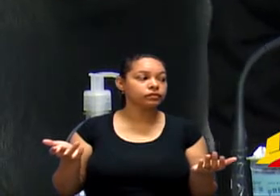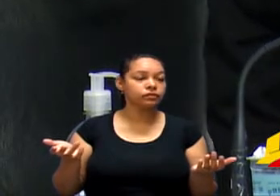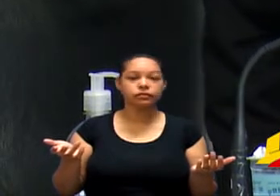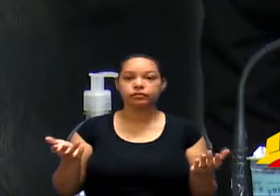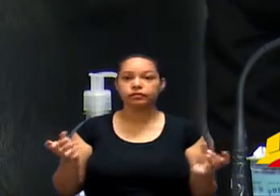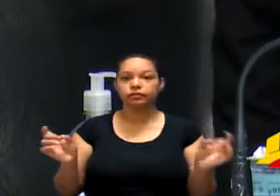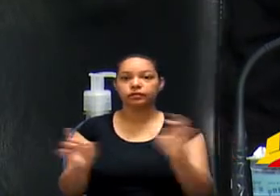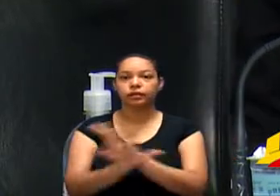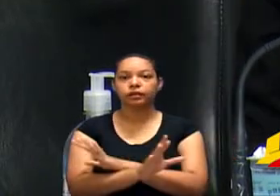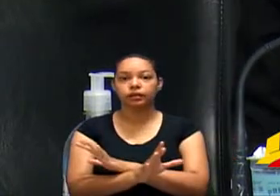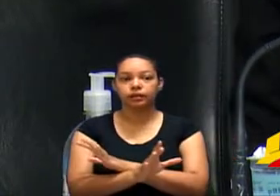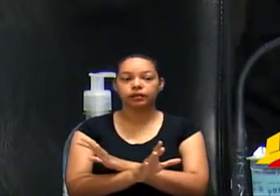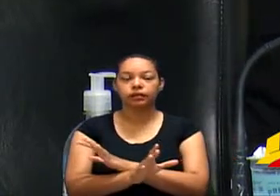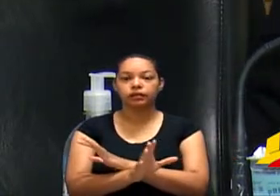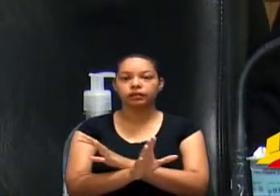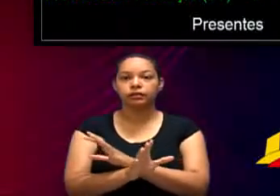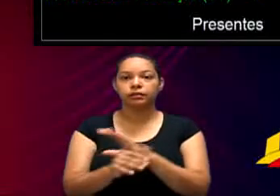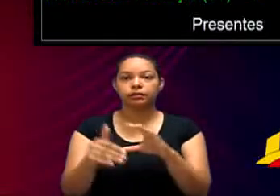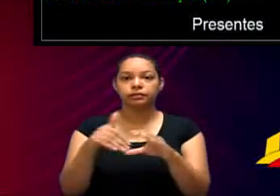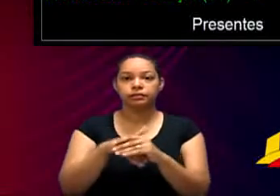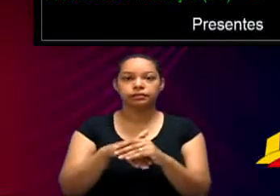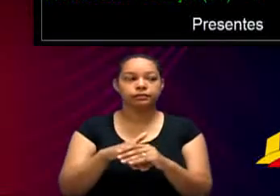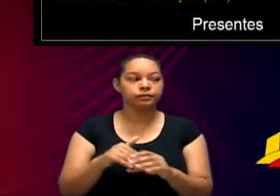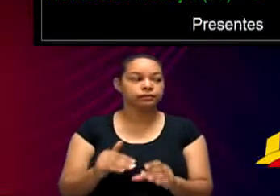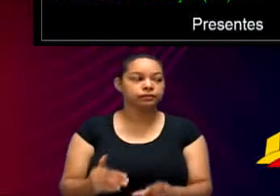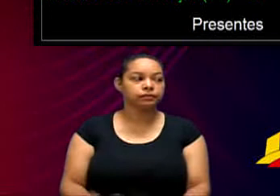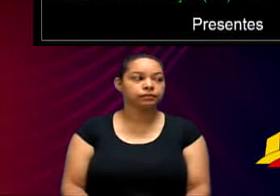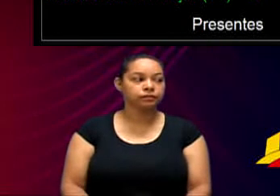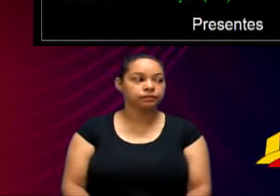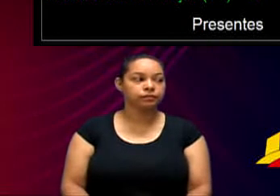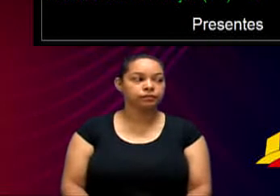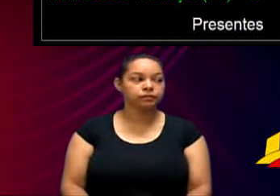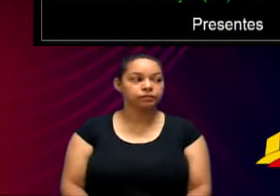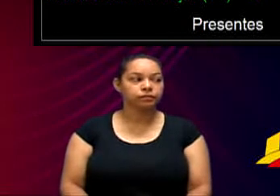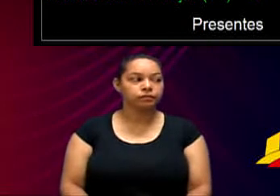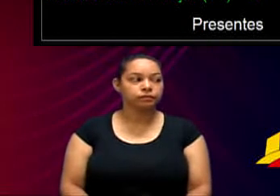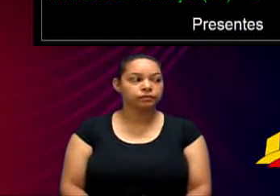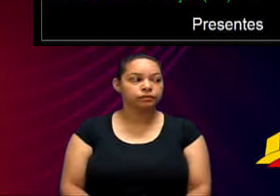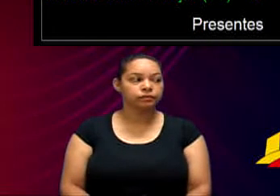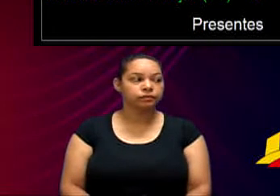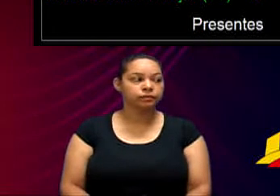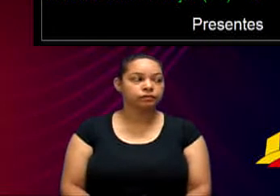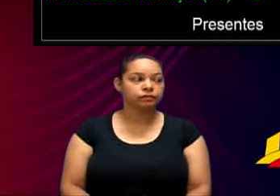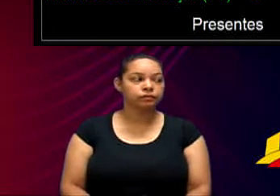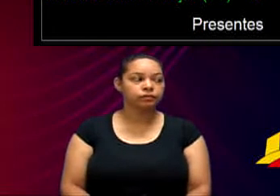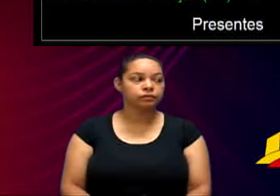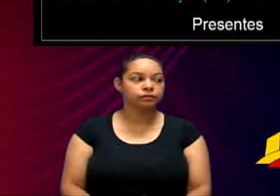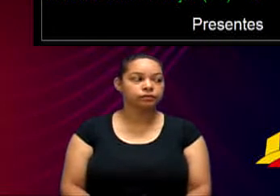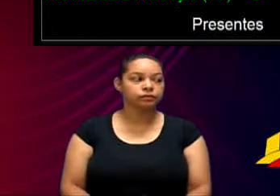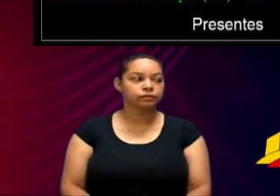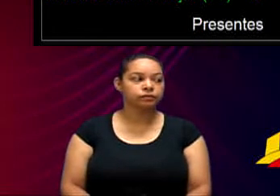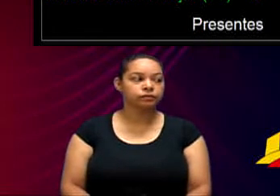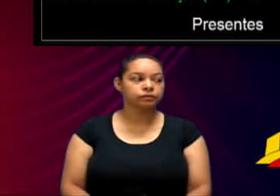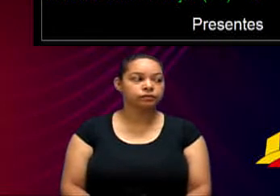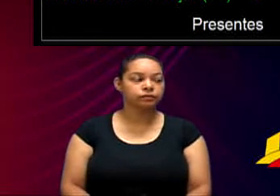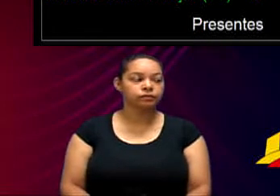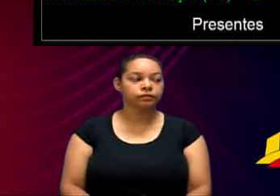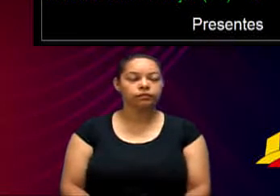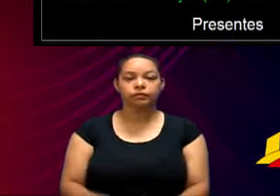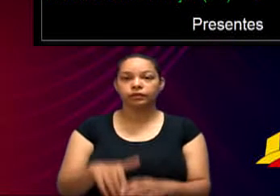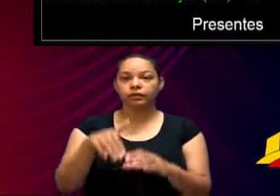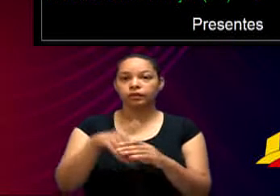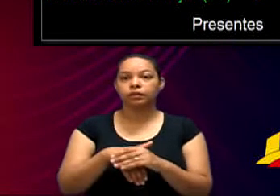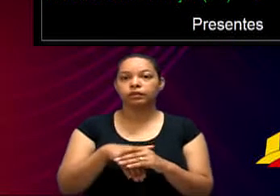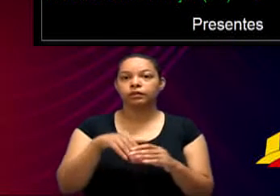encerrada a votação abertura do painel obtido 15 votos